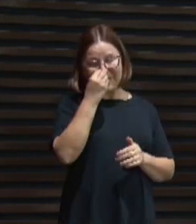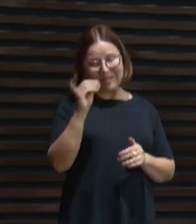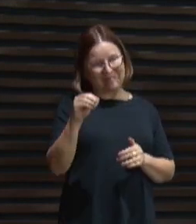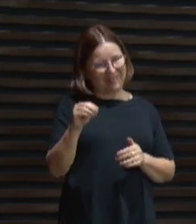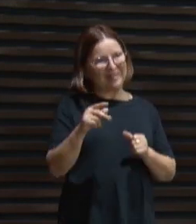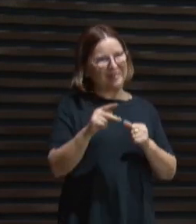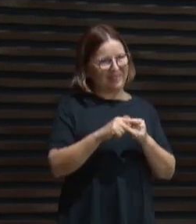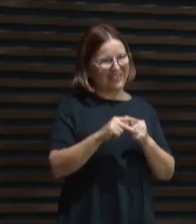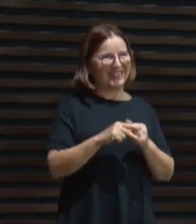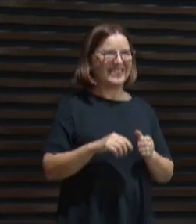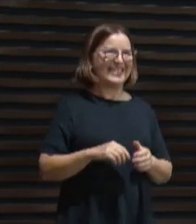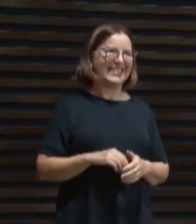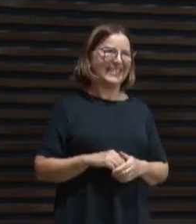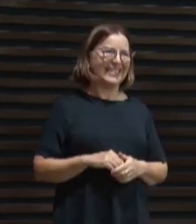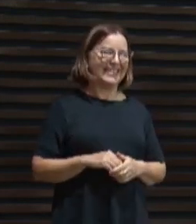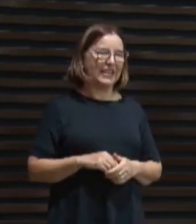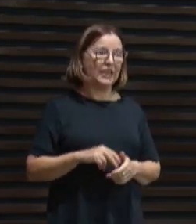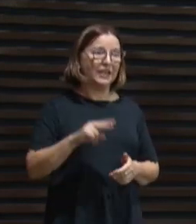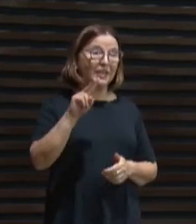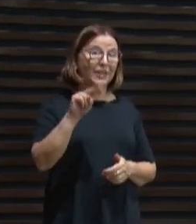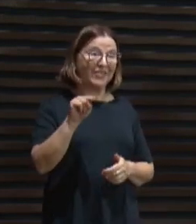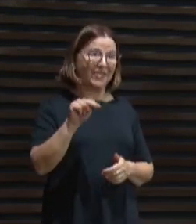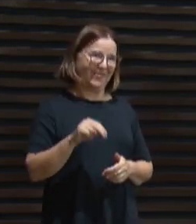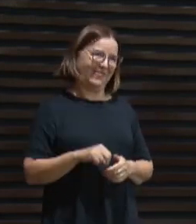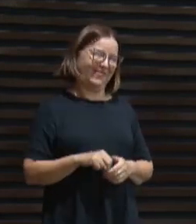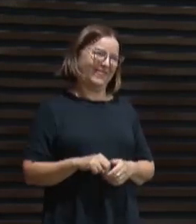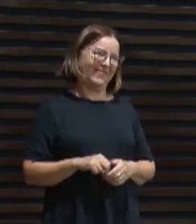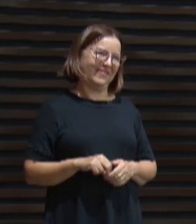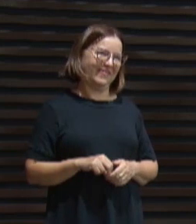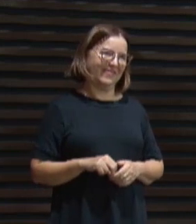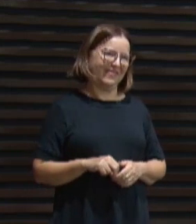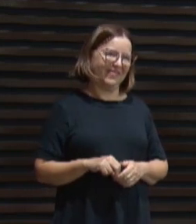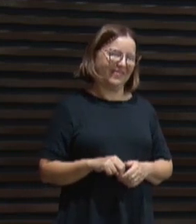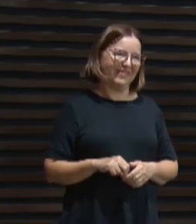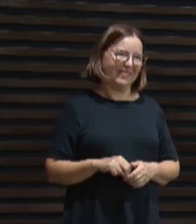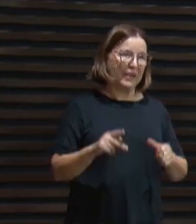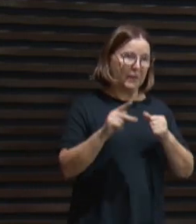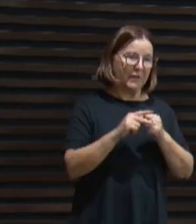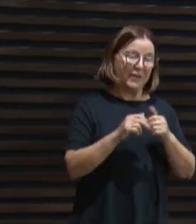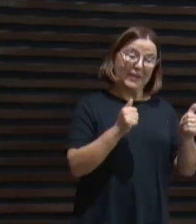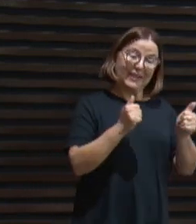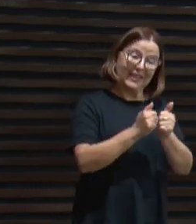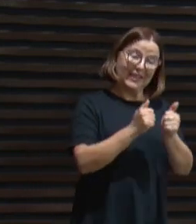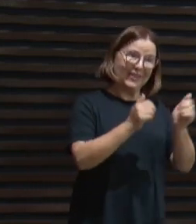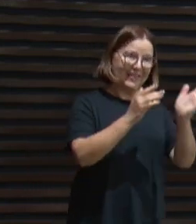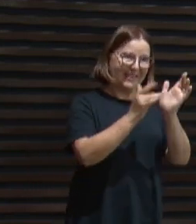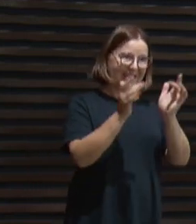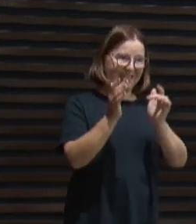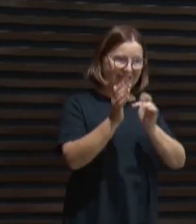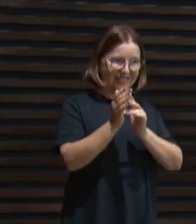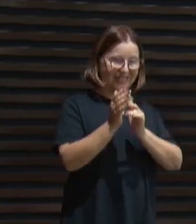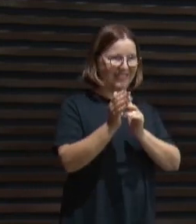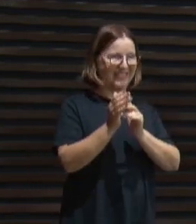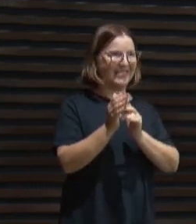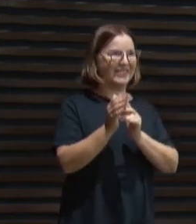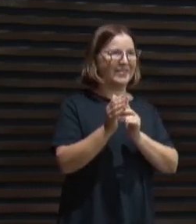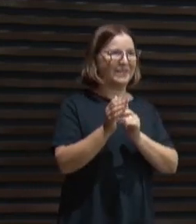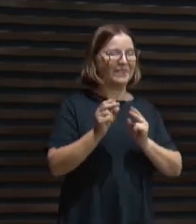O exagero dele é patente. Ele era um homem de impulsos. Ele